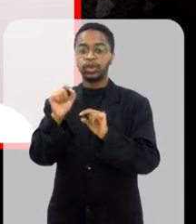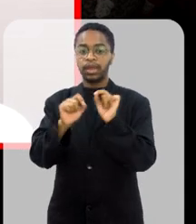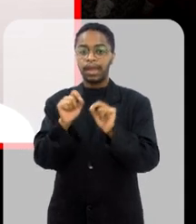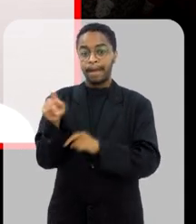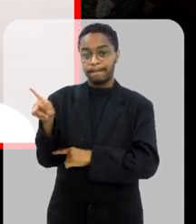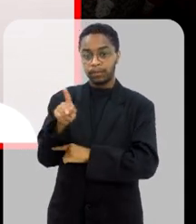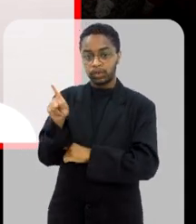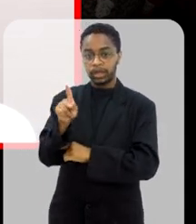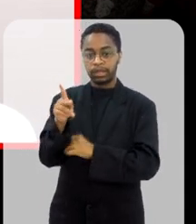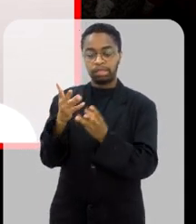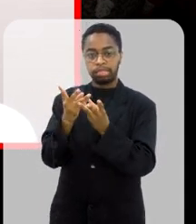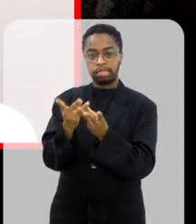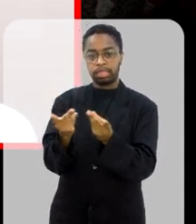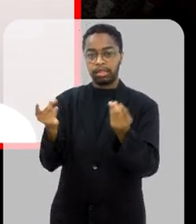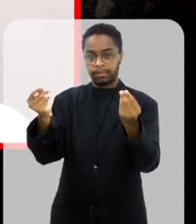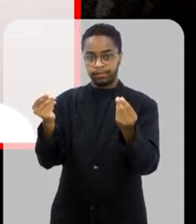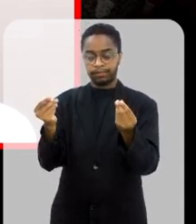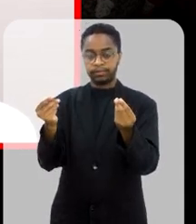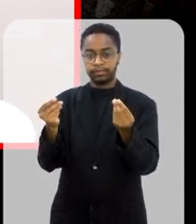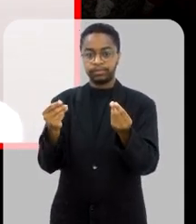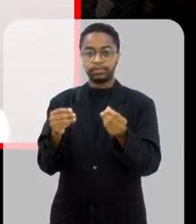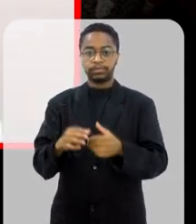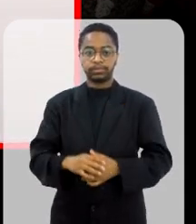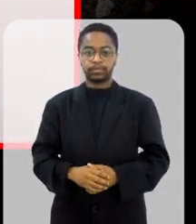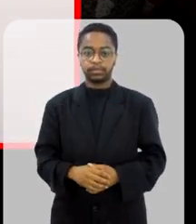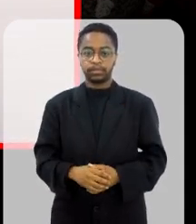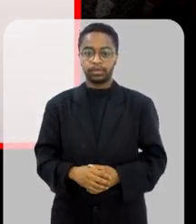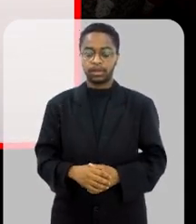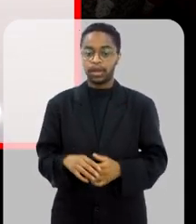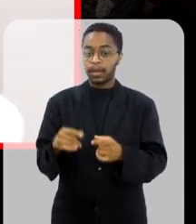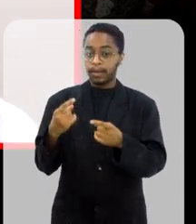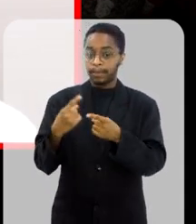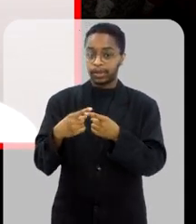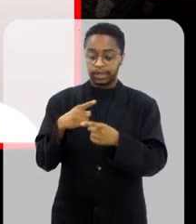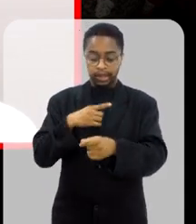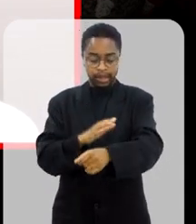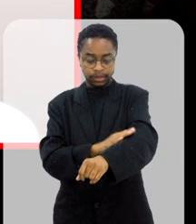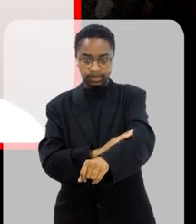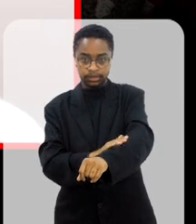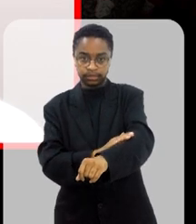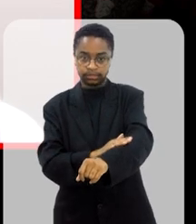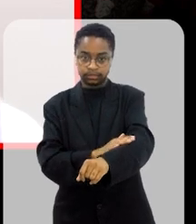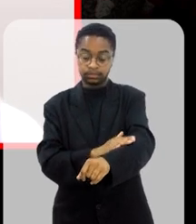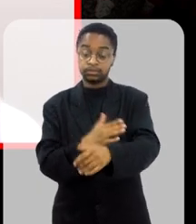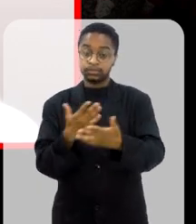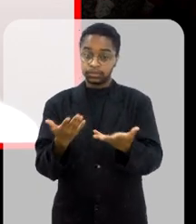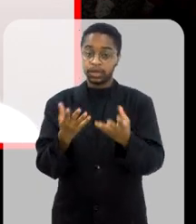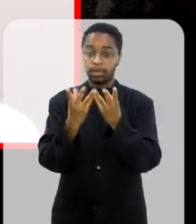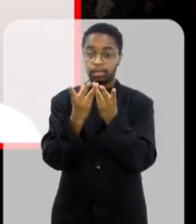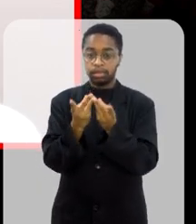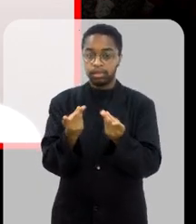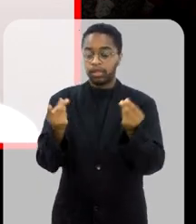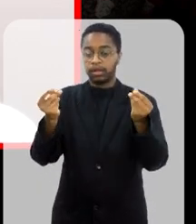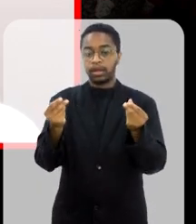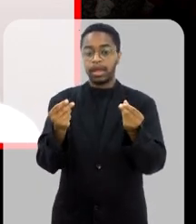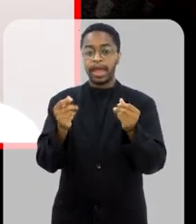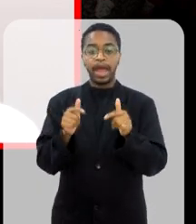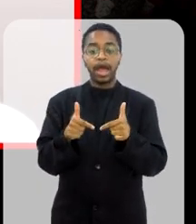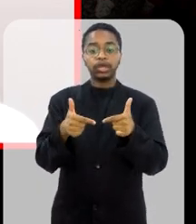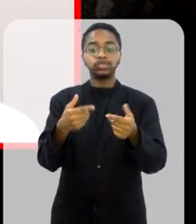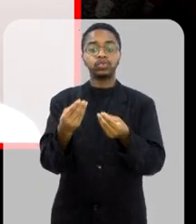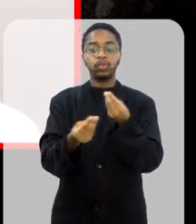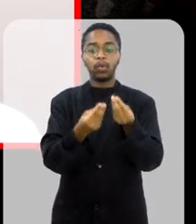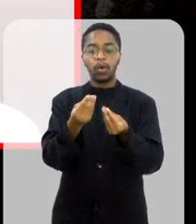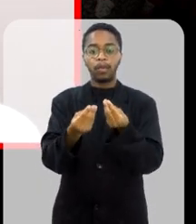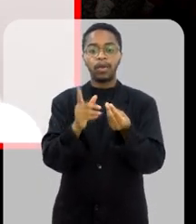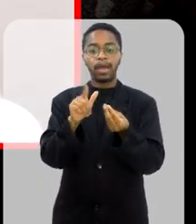das proteínas da pele, do queratinócito que está na pele. Essa degeneração, ele